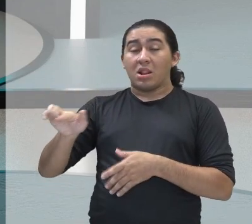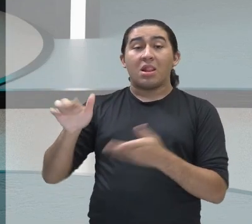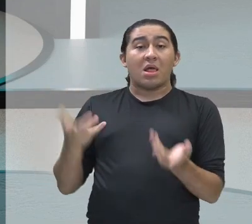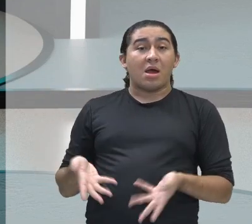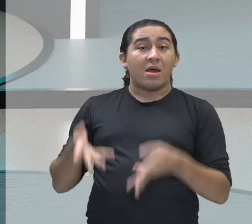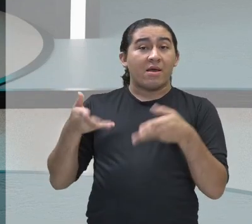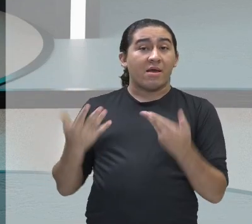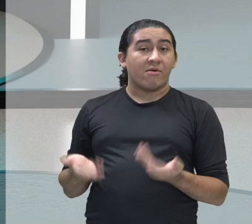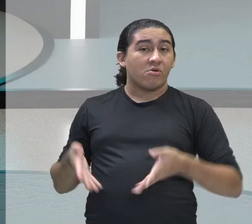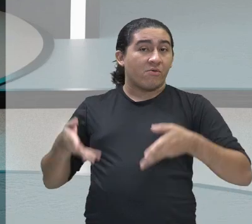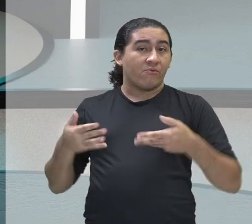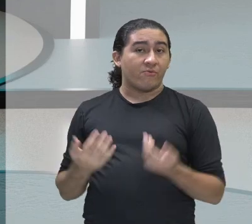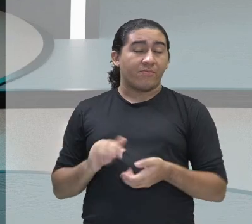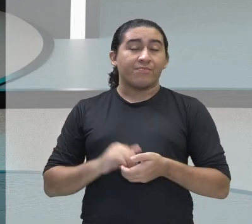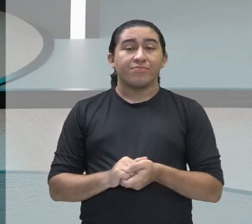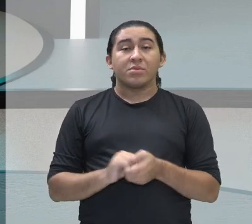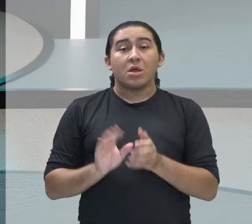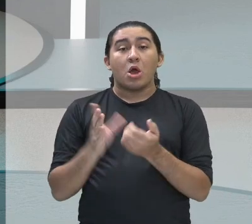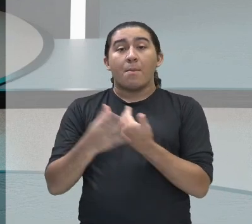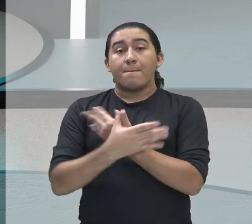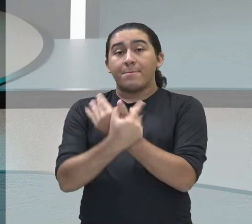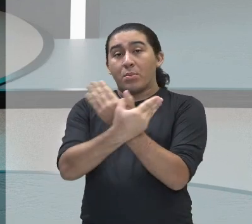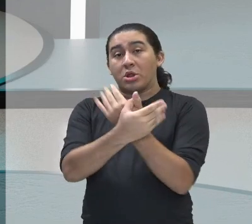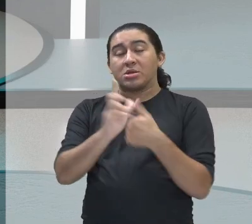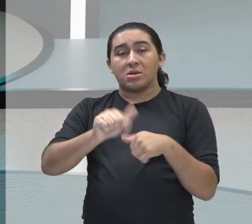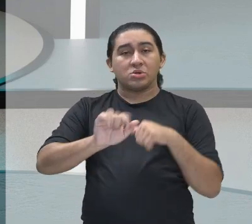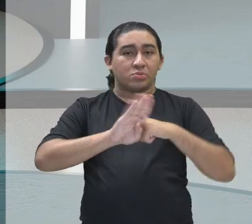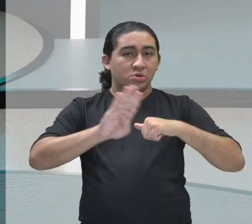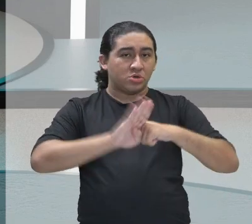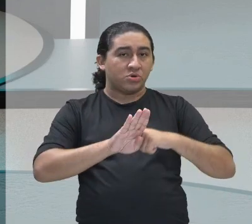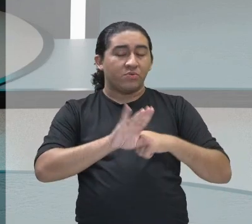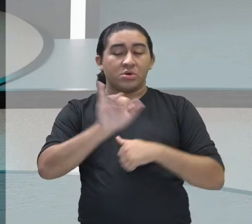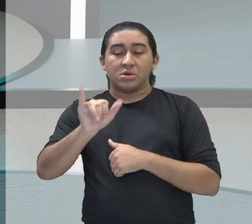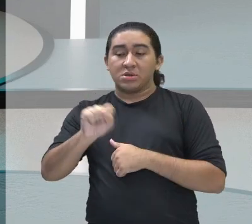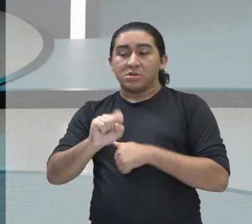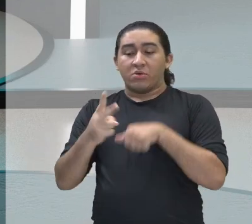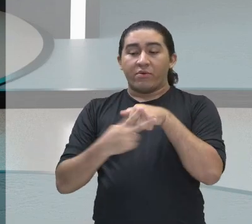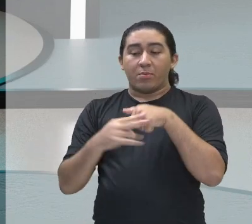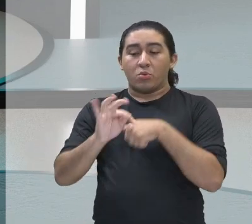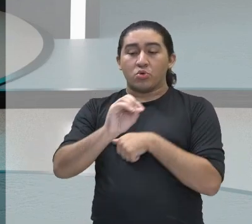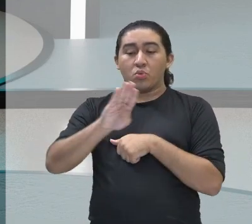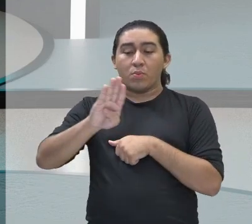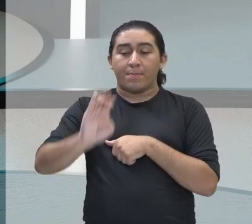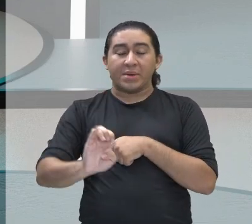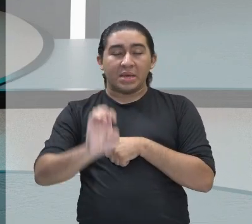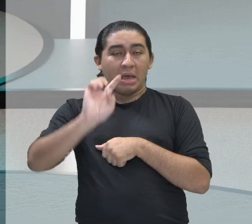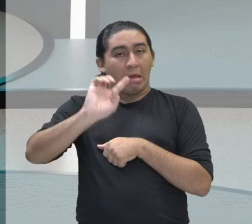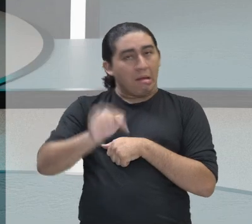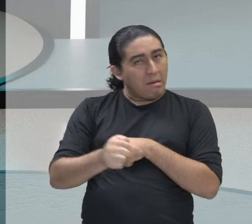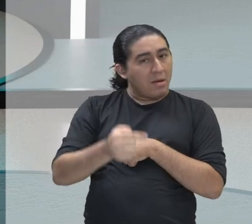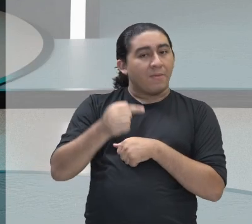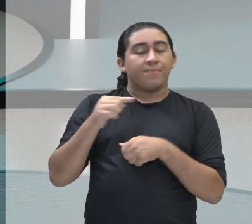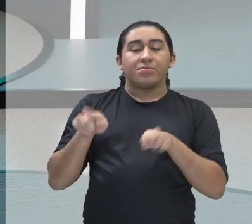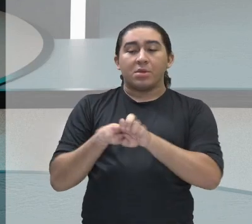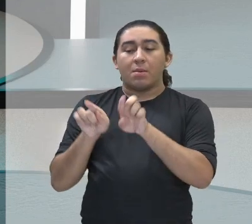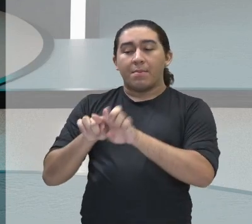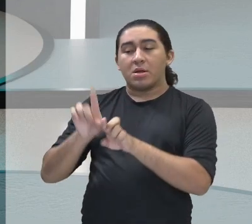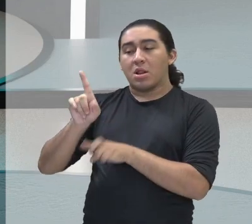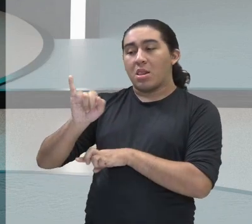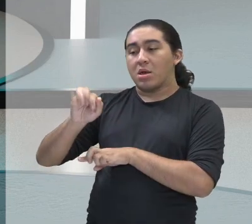leve. Borboleta substantivo. Is é o verbo to be ali, né, o verbo de ligação. Light, a